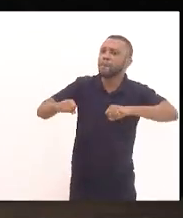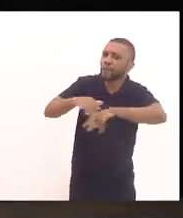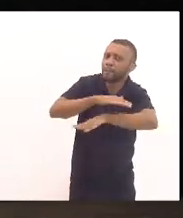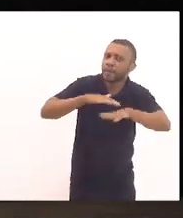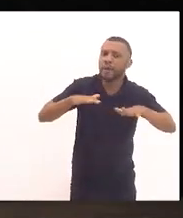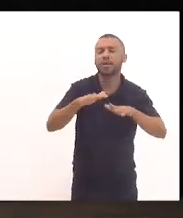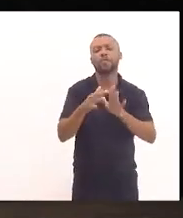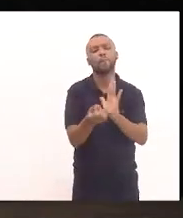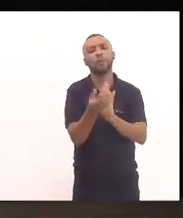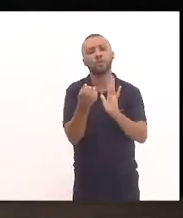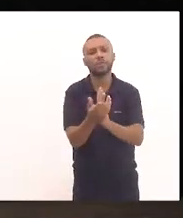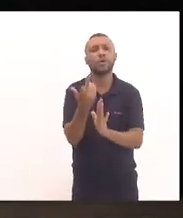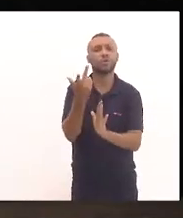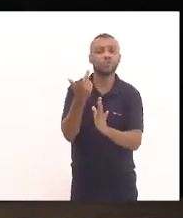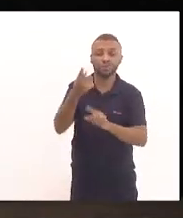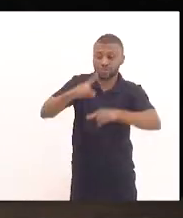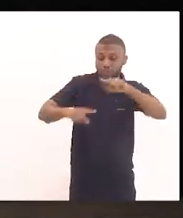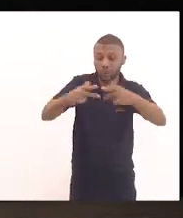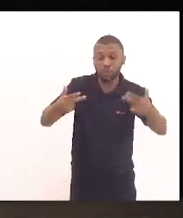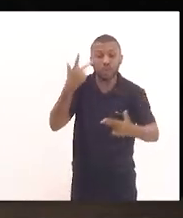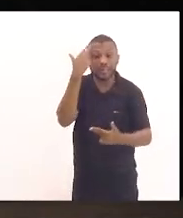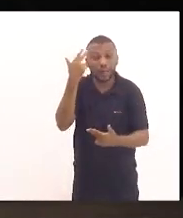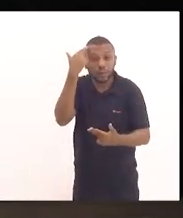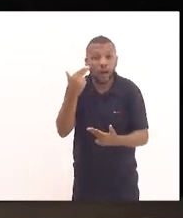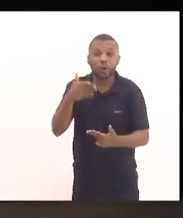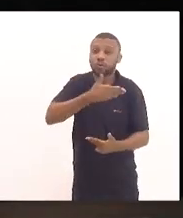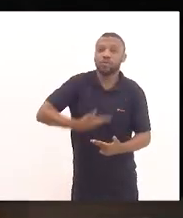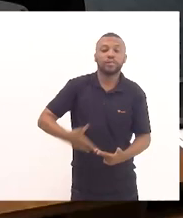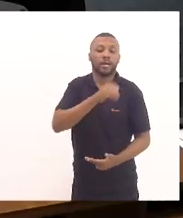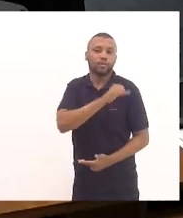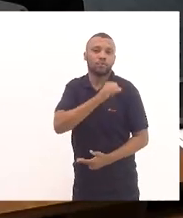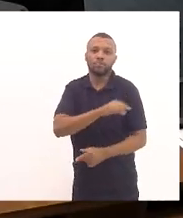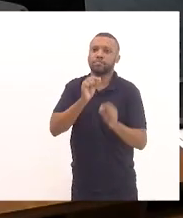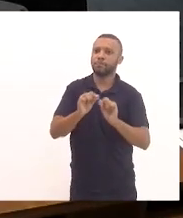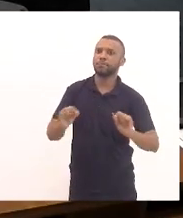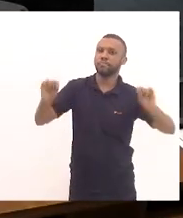produção de orgânicos no estado do Rio de Janeiro.